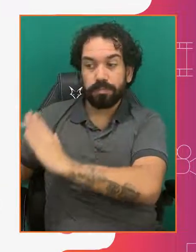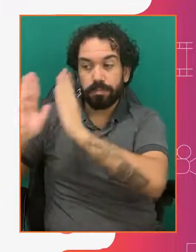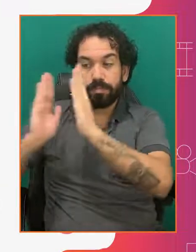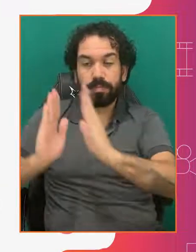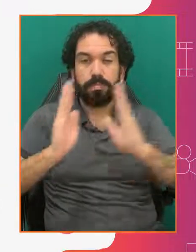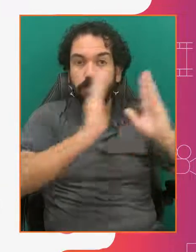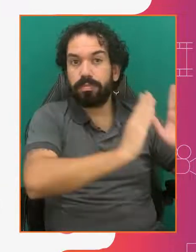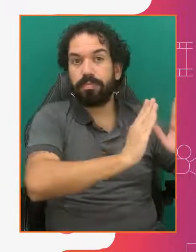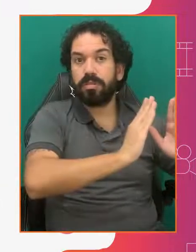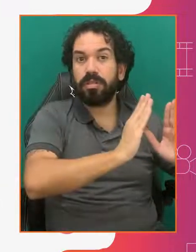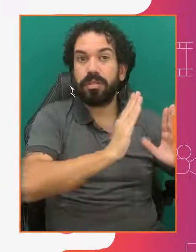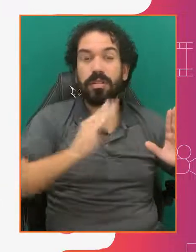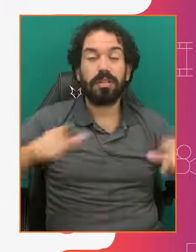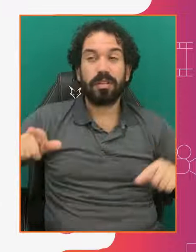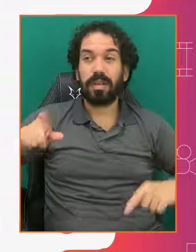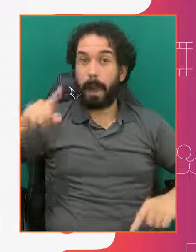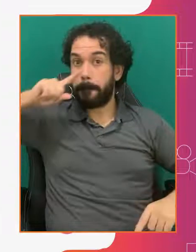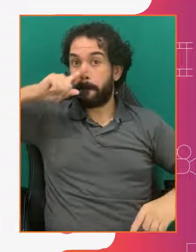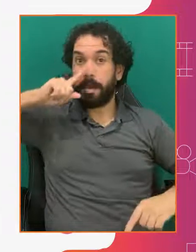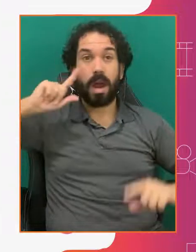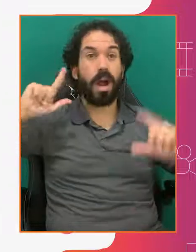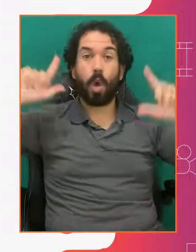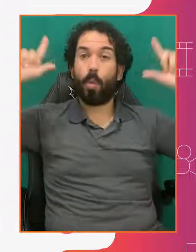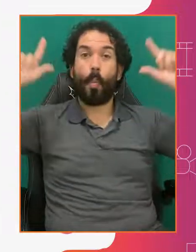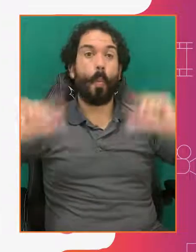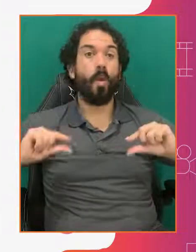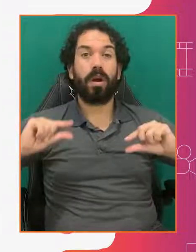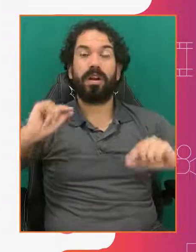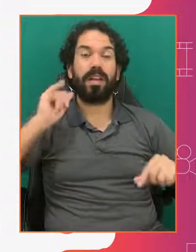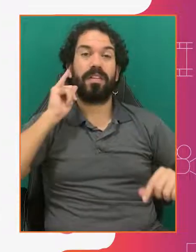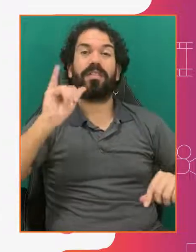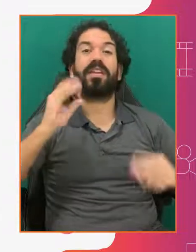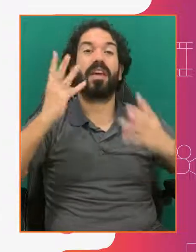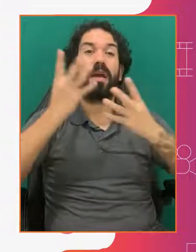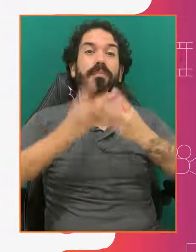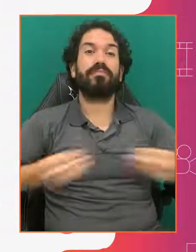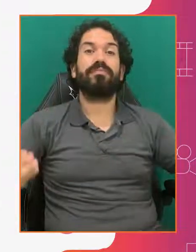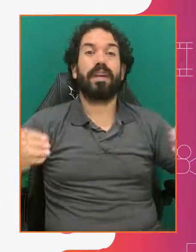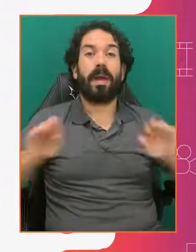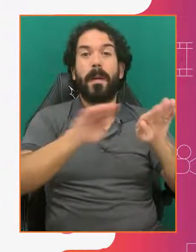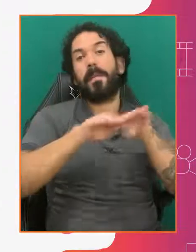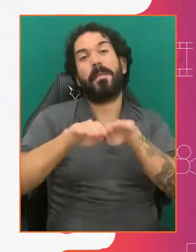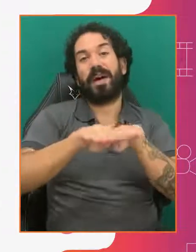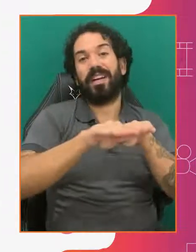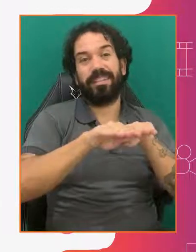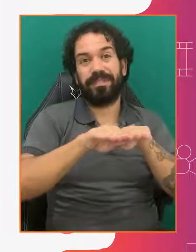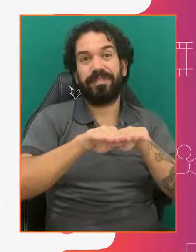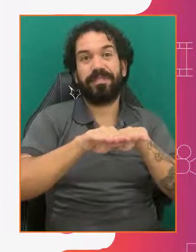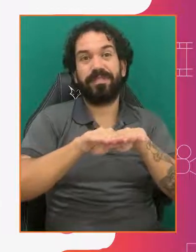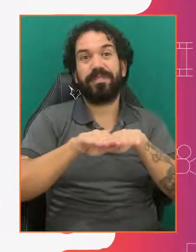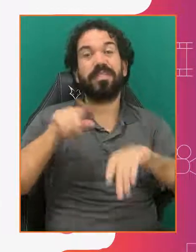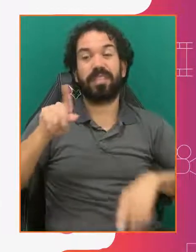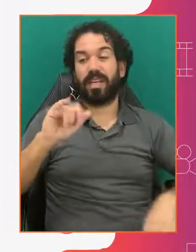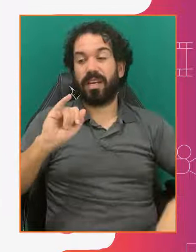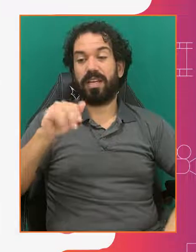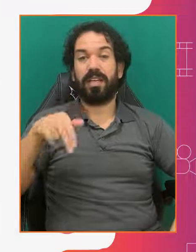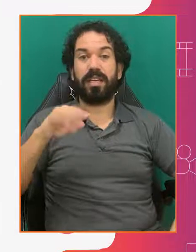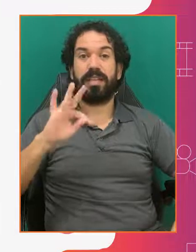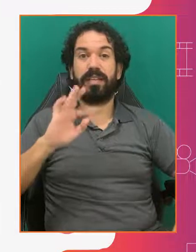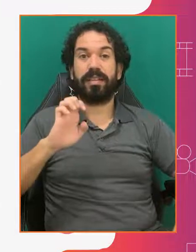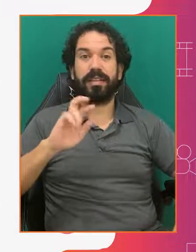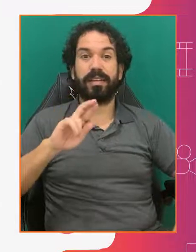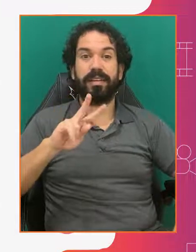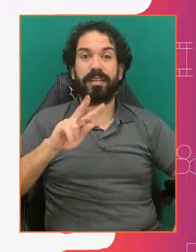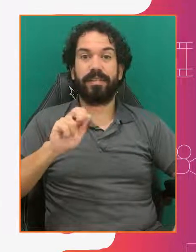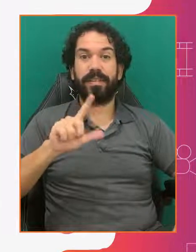marcadas, o risco é muito menor de você perder o padrão durante o processo. E o intervalador